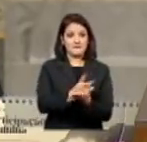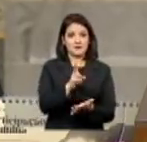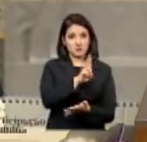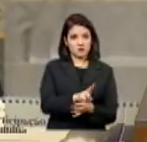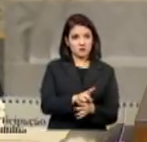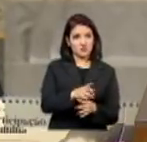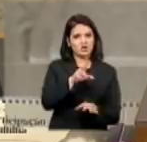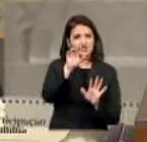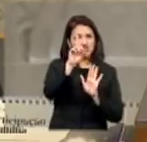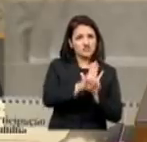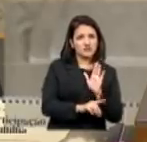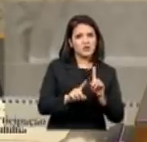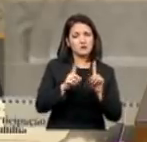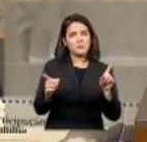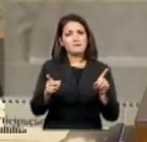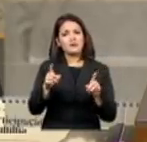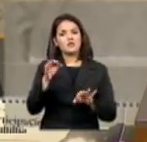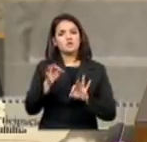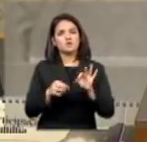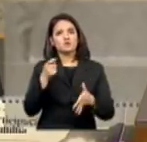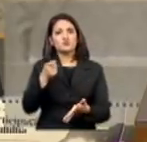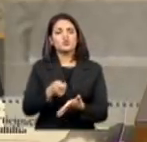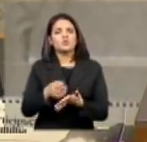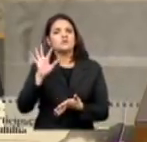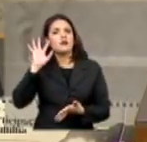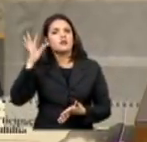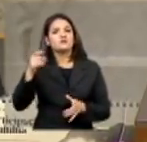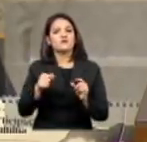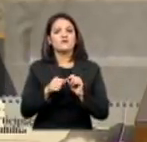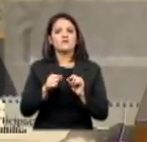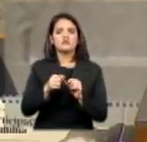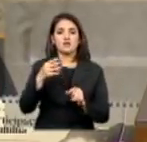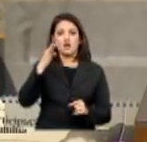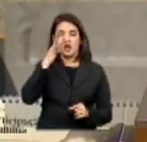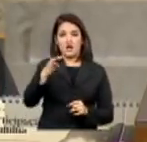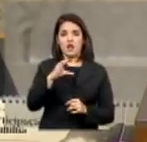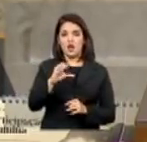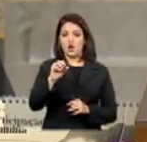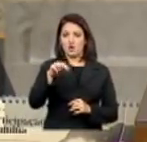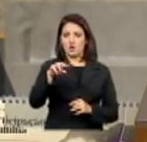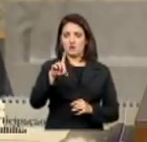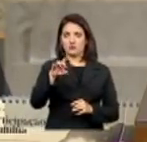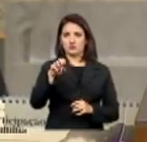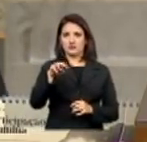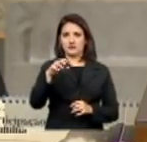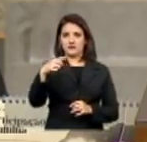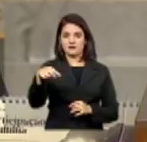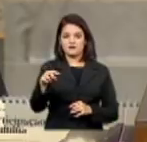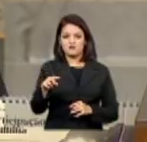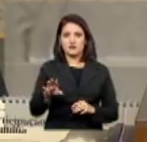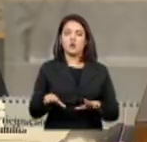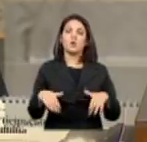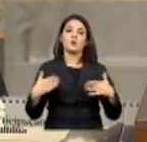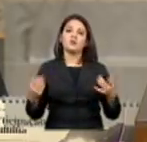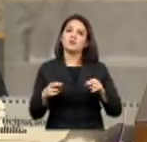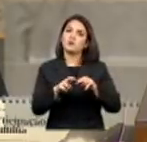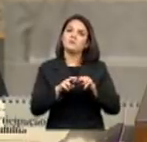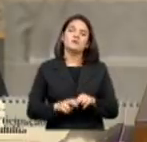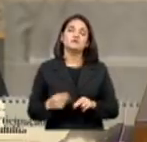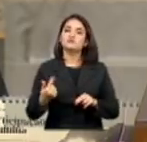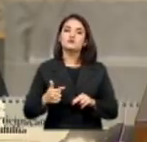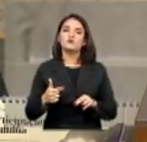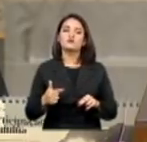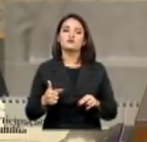juiz resolver proferir a condenação é nessa situação não há relação causal lógica e possível sobre a sentença